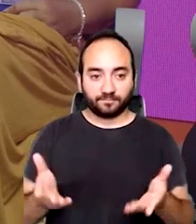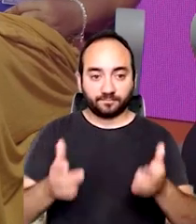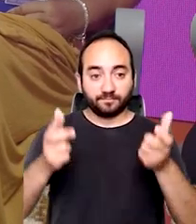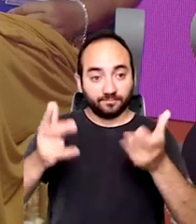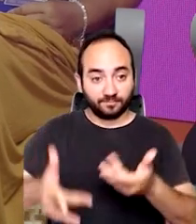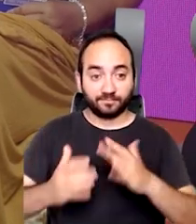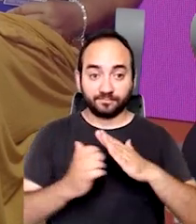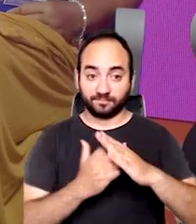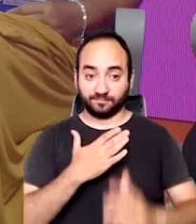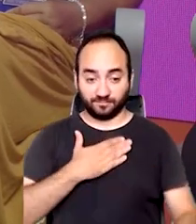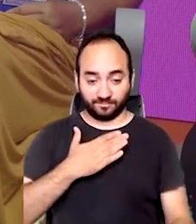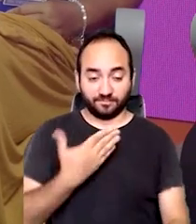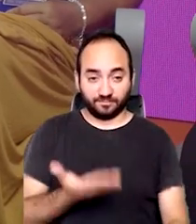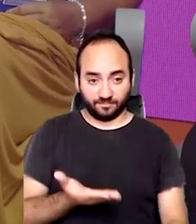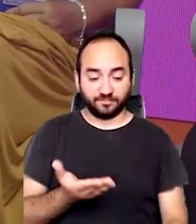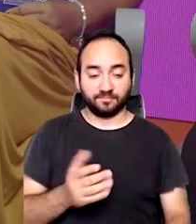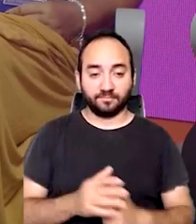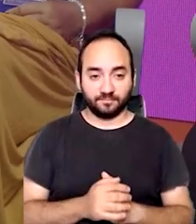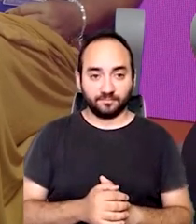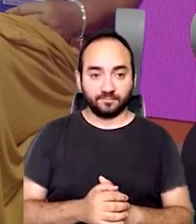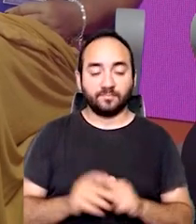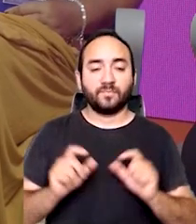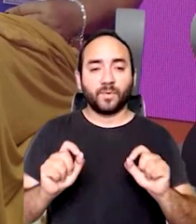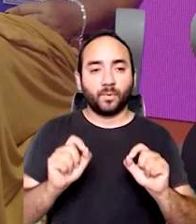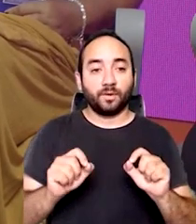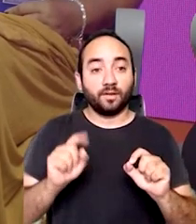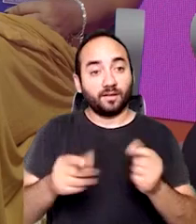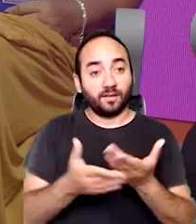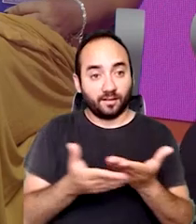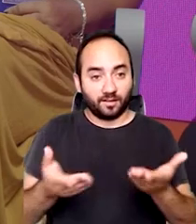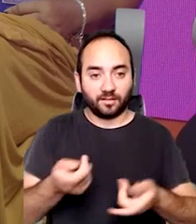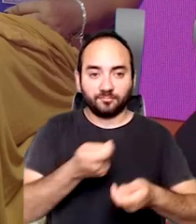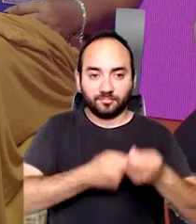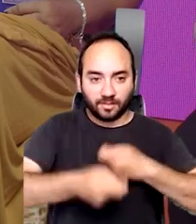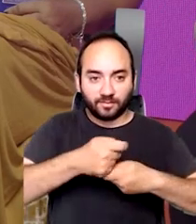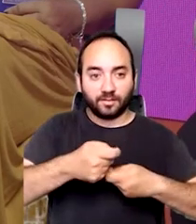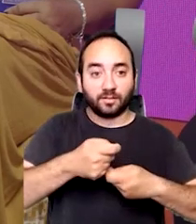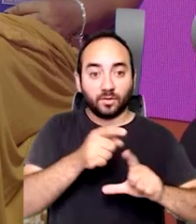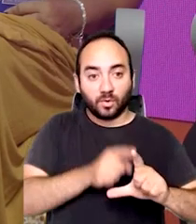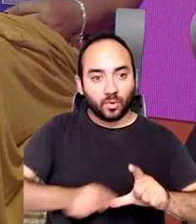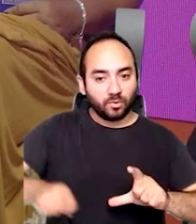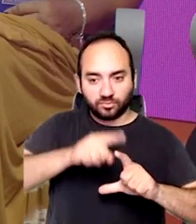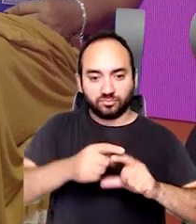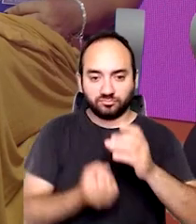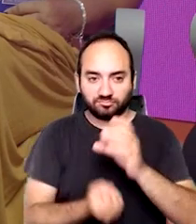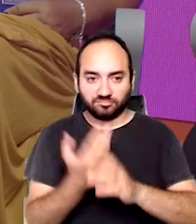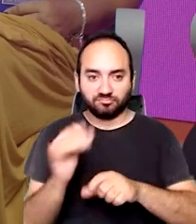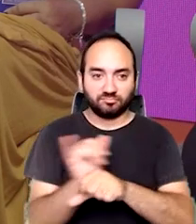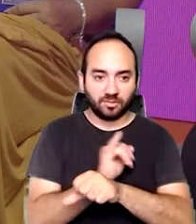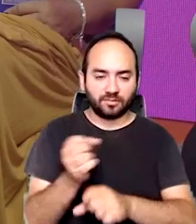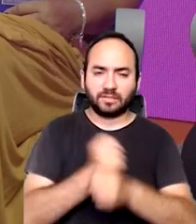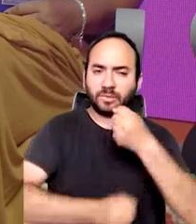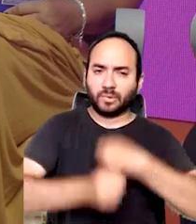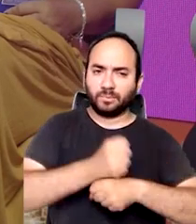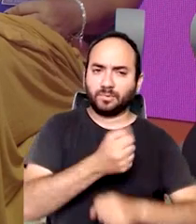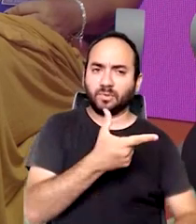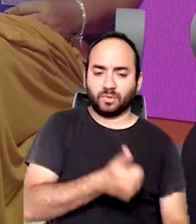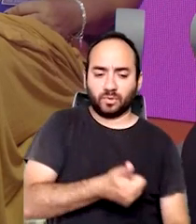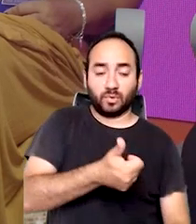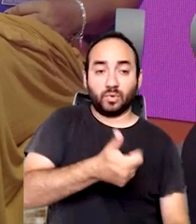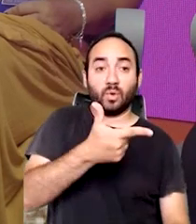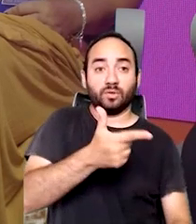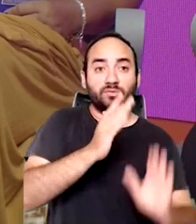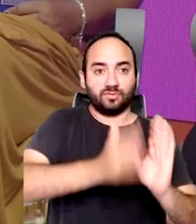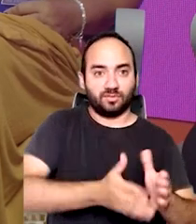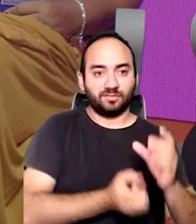e falando agora um pouquinho sobre o que é a caçamba A Caçamba ela é um negócio circular e criativo que surgiu há 12